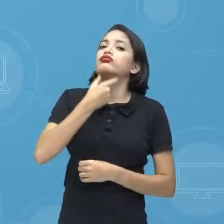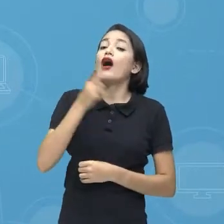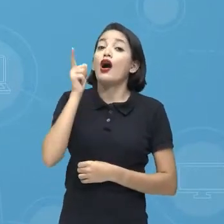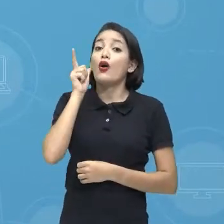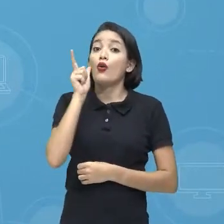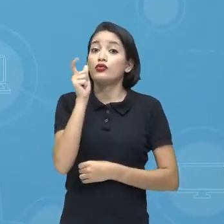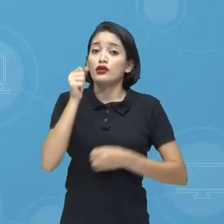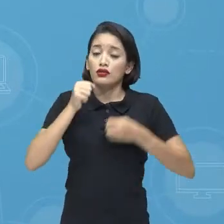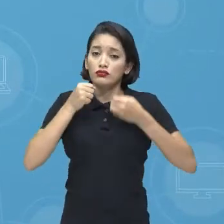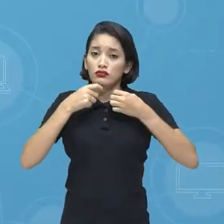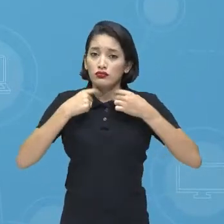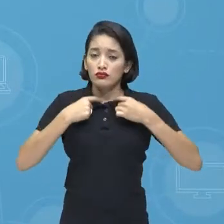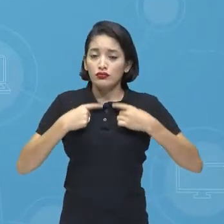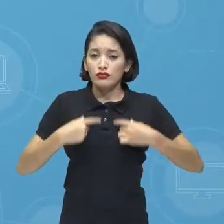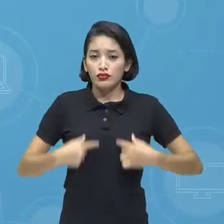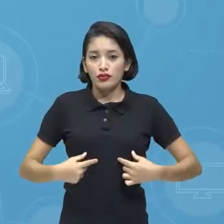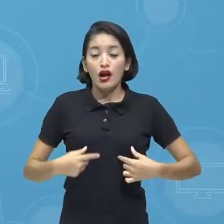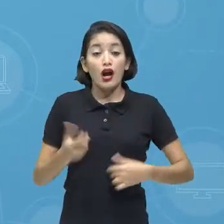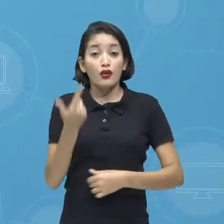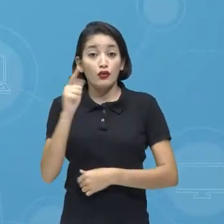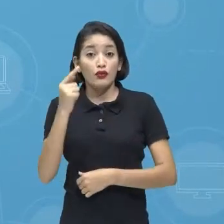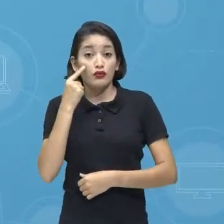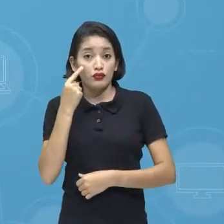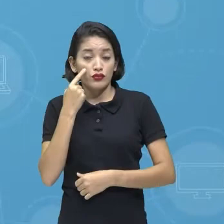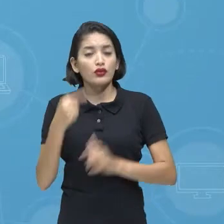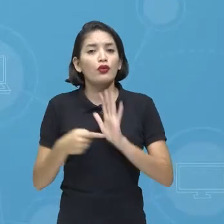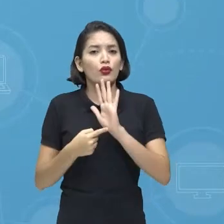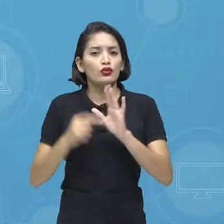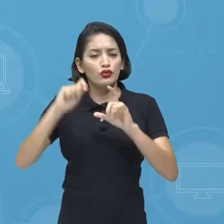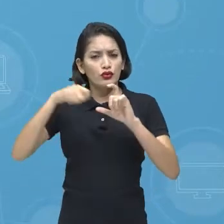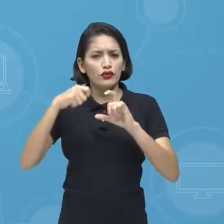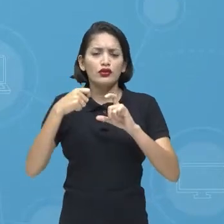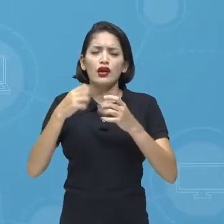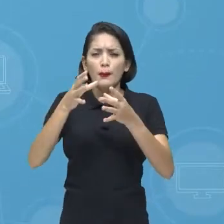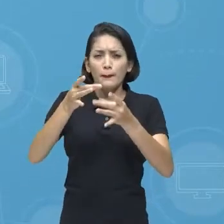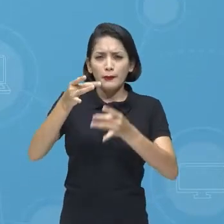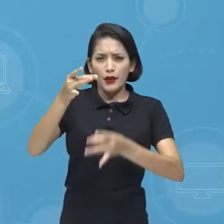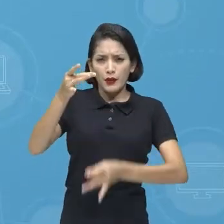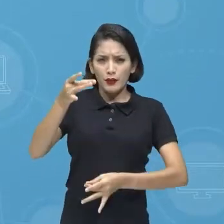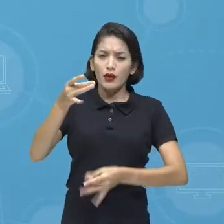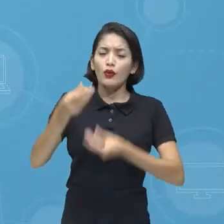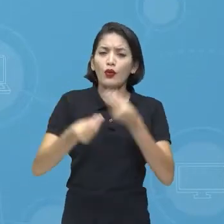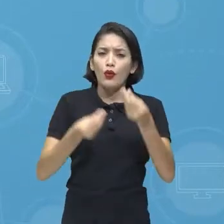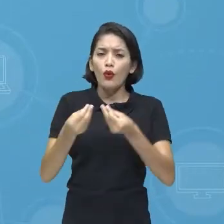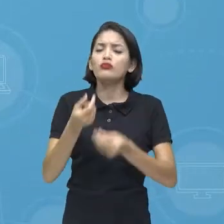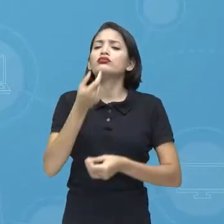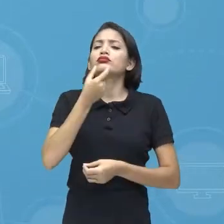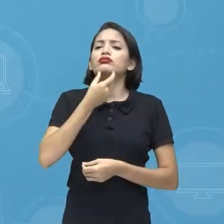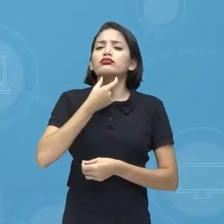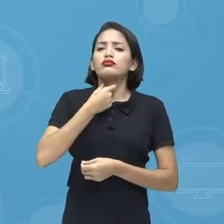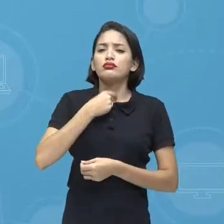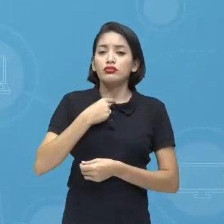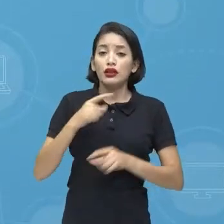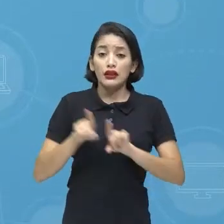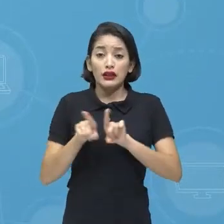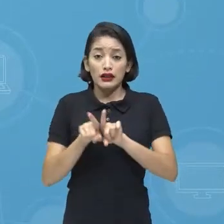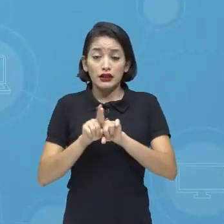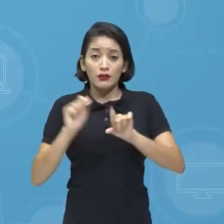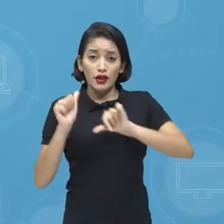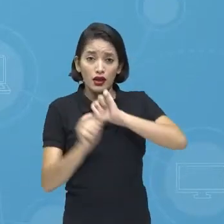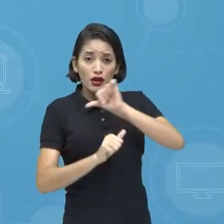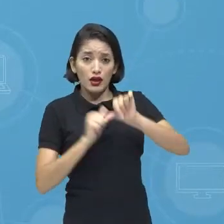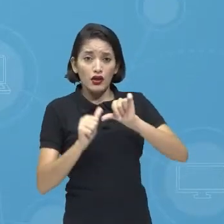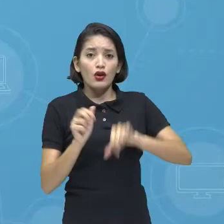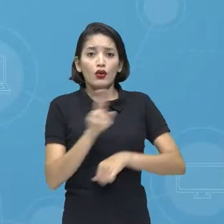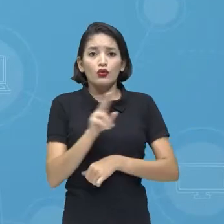alvéolo pulmonar, a gente trouxe um outro vídeo que ele vai mostrar para a gente com mais detalhes todo esse caminho e essa troca gasosa que é chamada